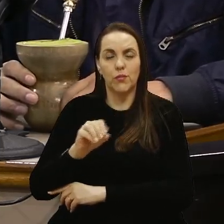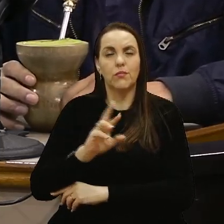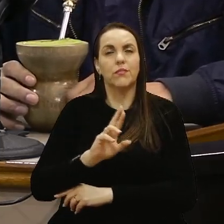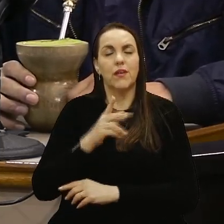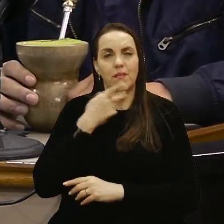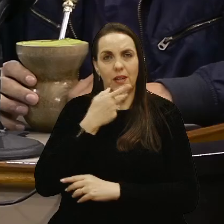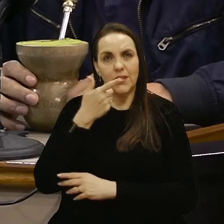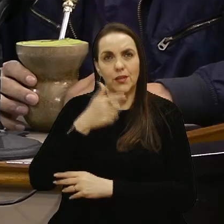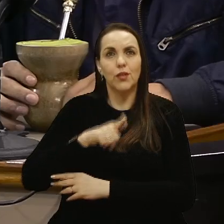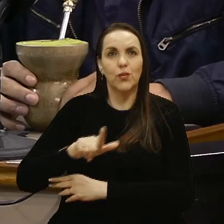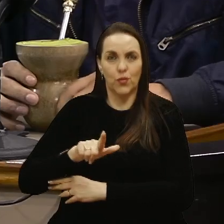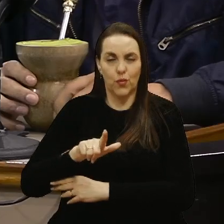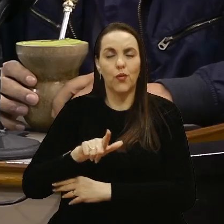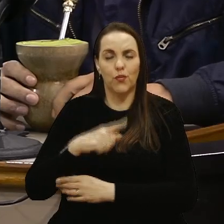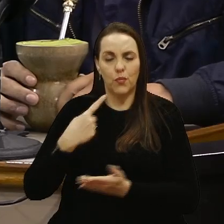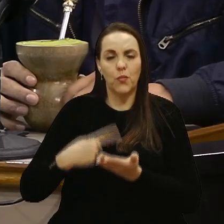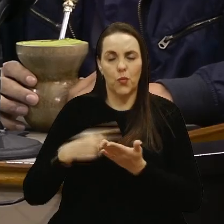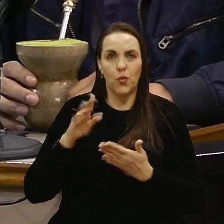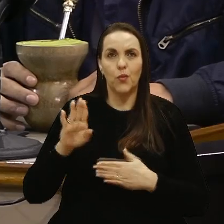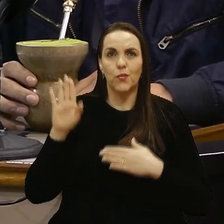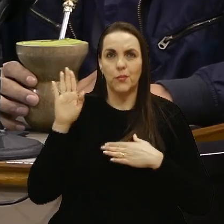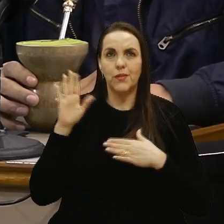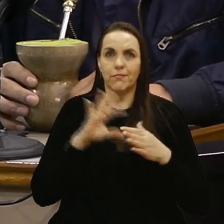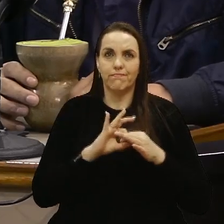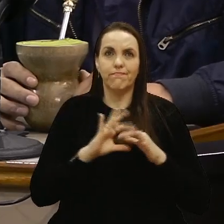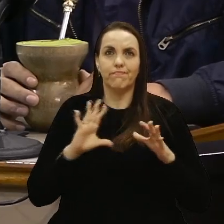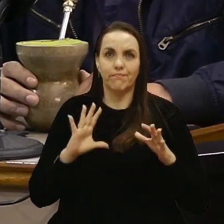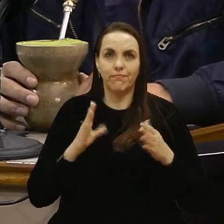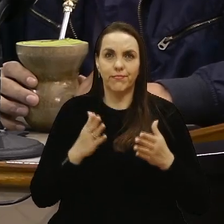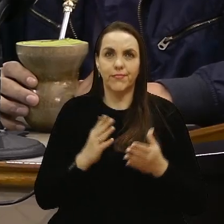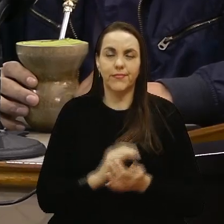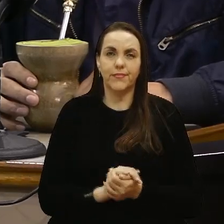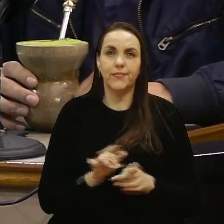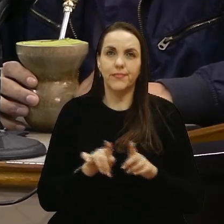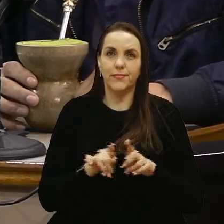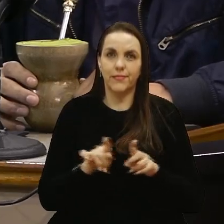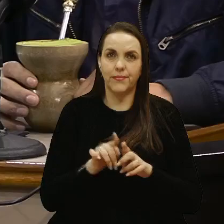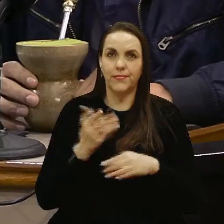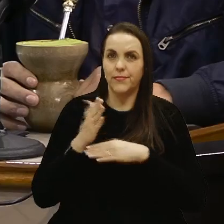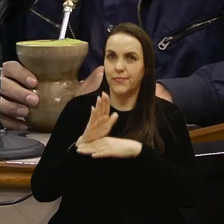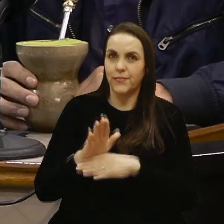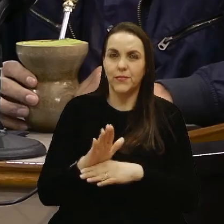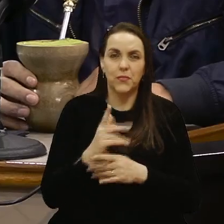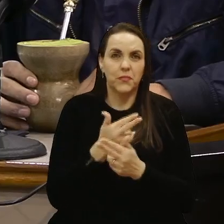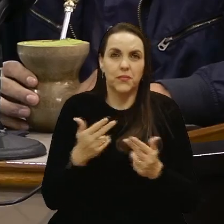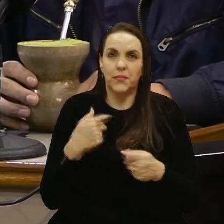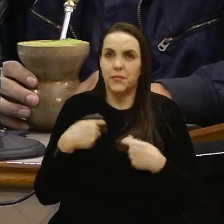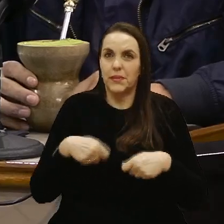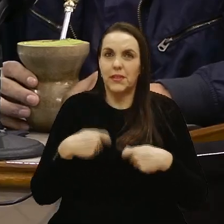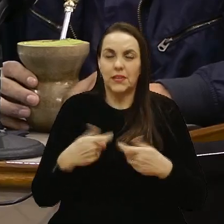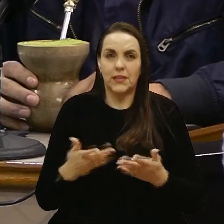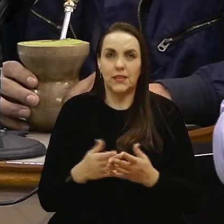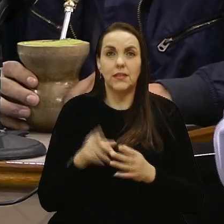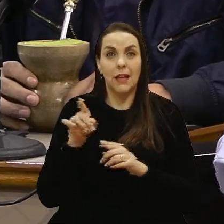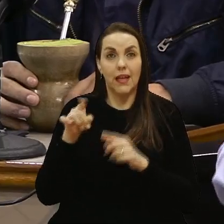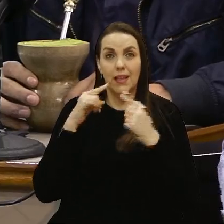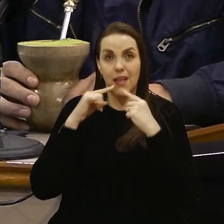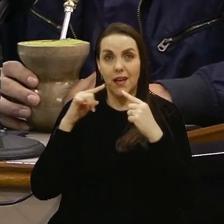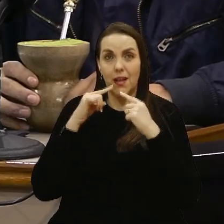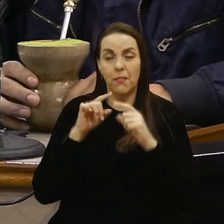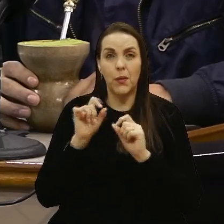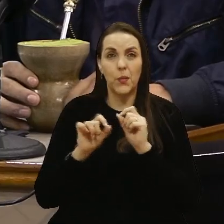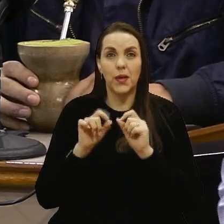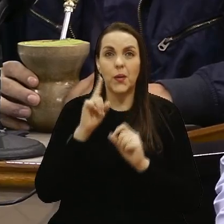aqui, reiterar o meu compromisso, me colocar à disposição e também ajudar naquilo que foi preciso. Eles que se queixaram que faz